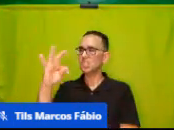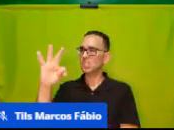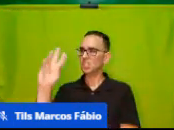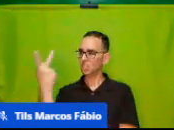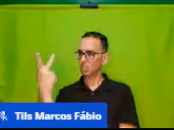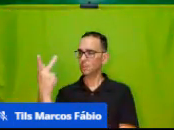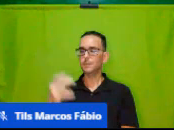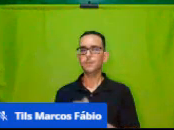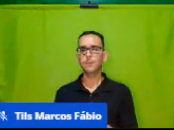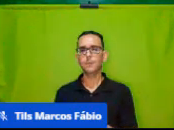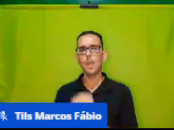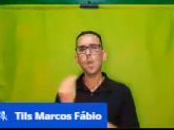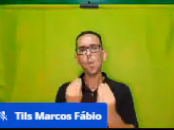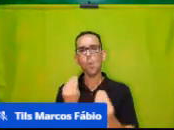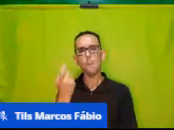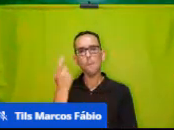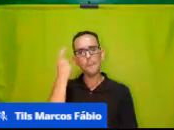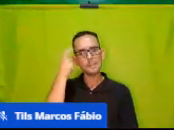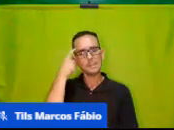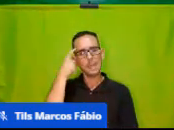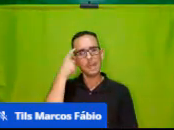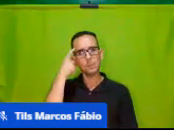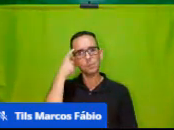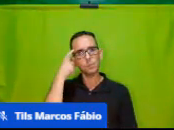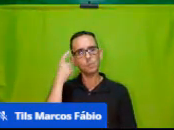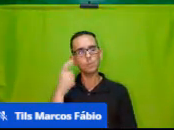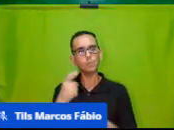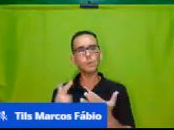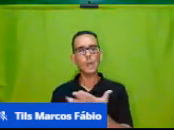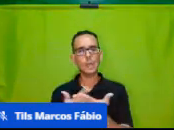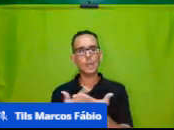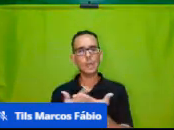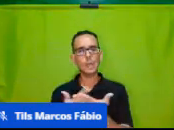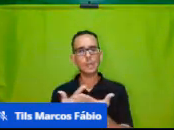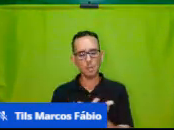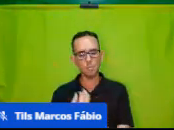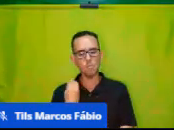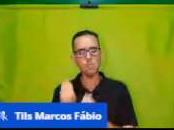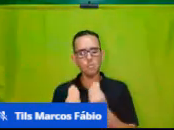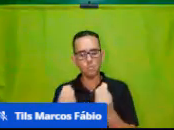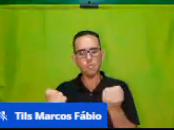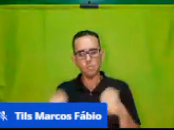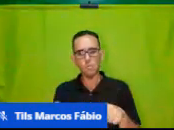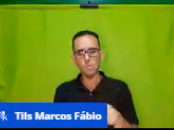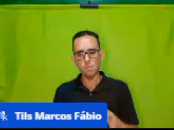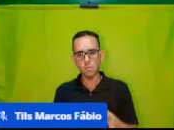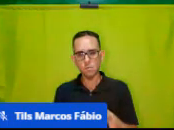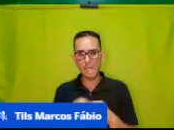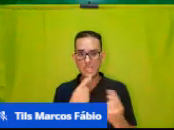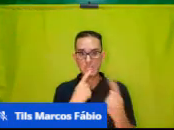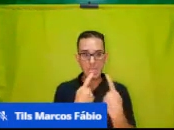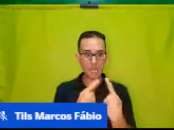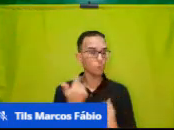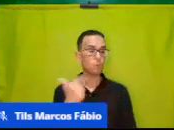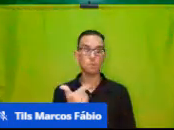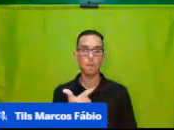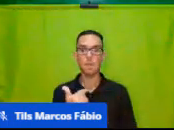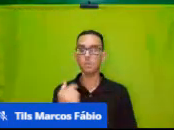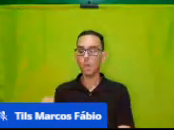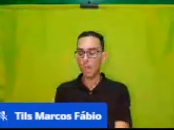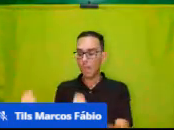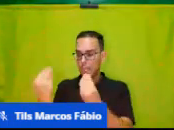foi pensado esse caderno, por que as atividades foram pensadas dessa maneira. Se esse diálogo não existe e eu só recebo esse